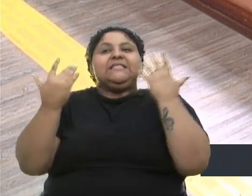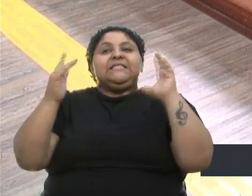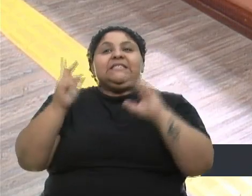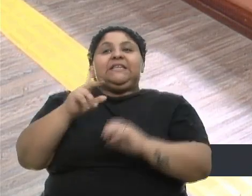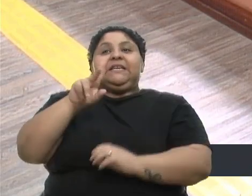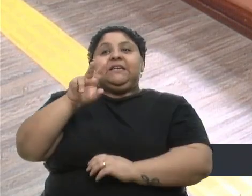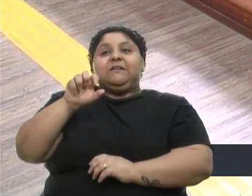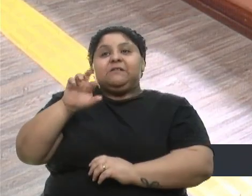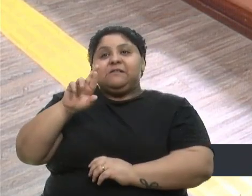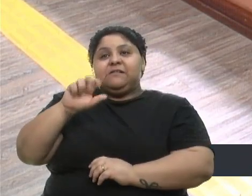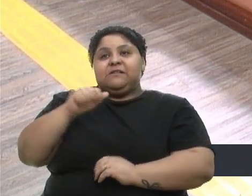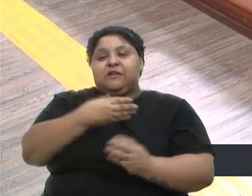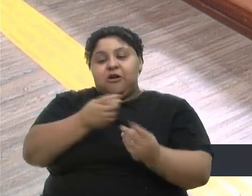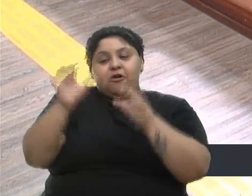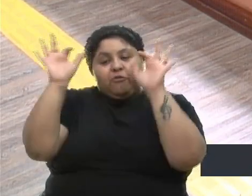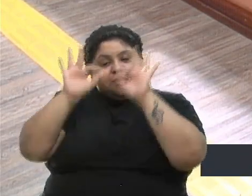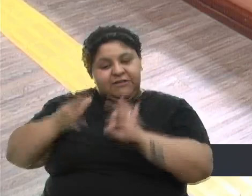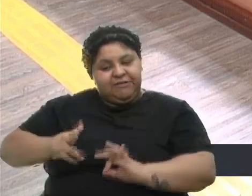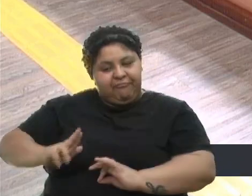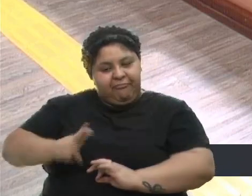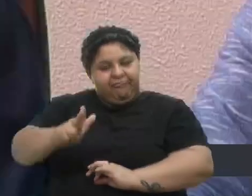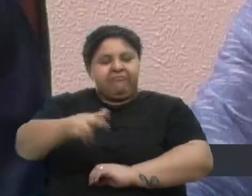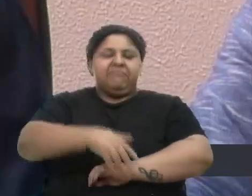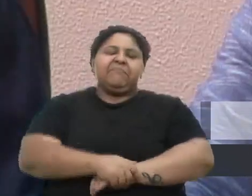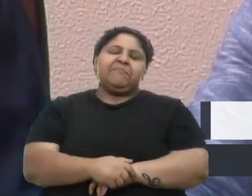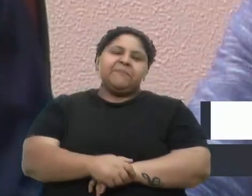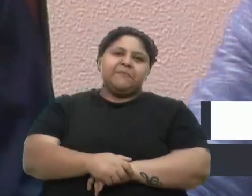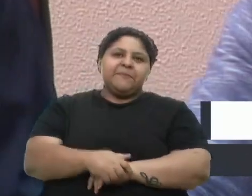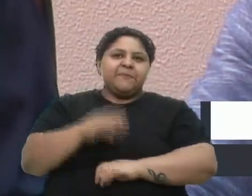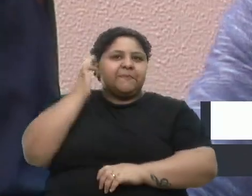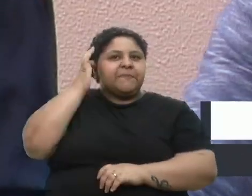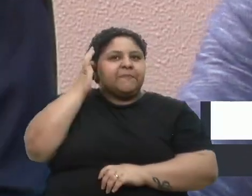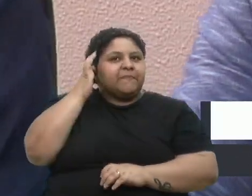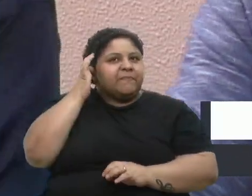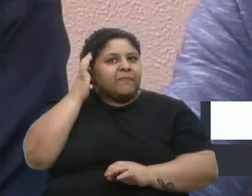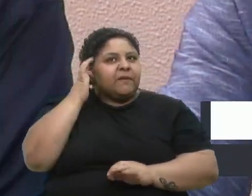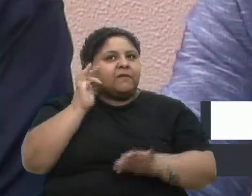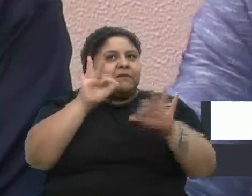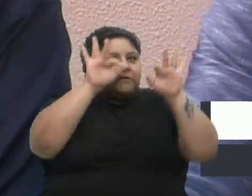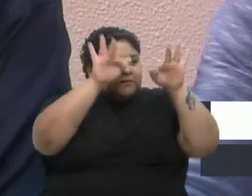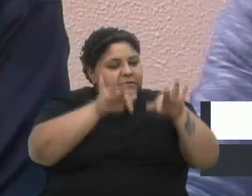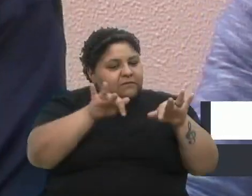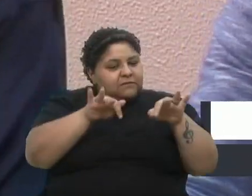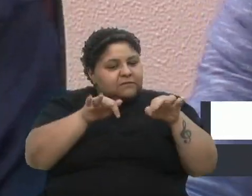tenha muitas felicidades sempre. Encerrado o espaço das pequenas comunicações.